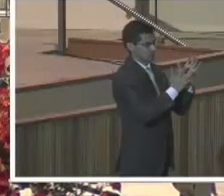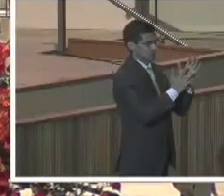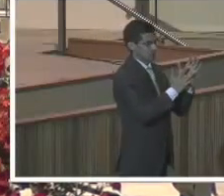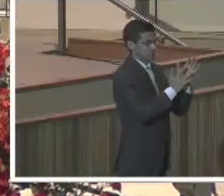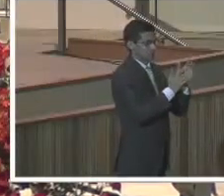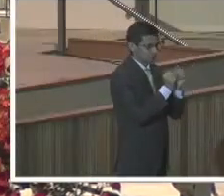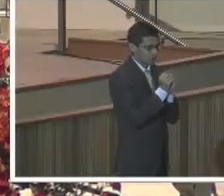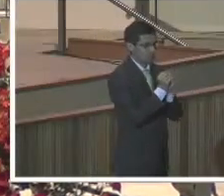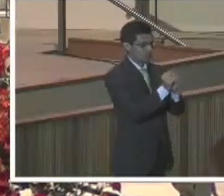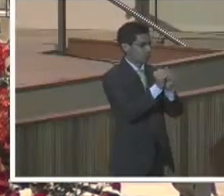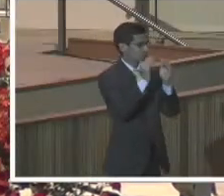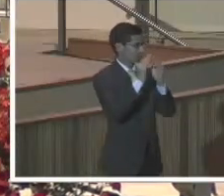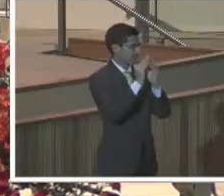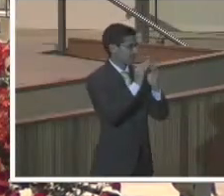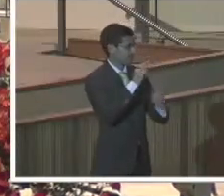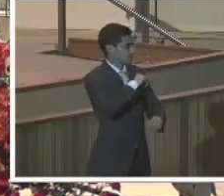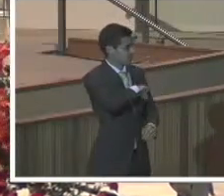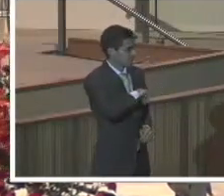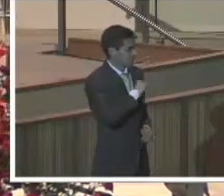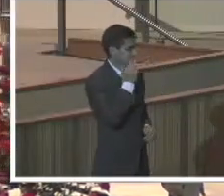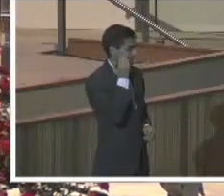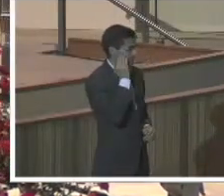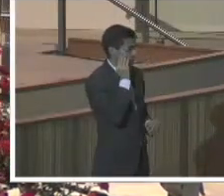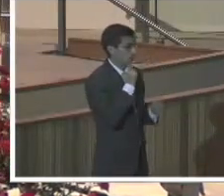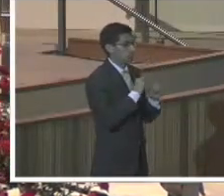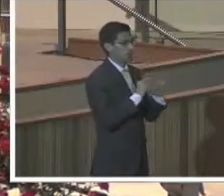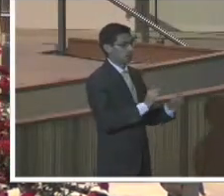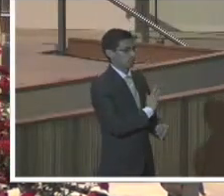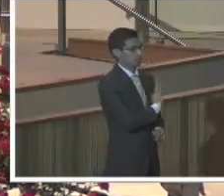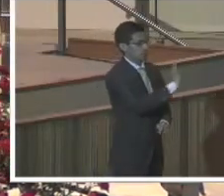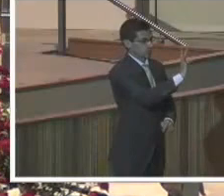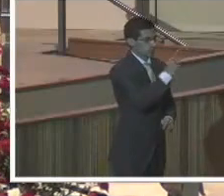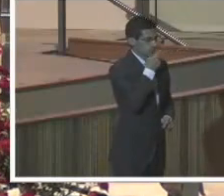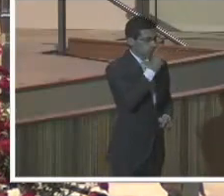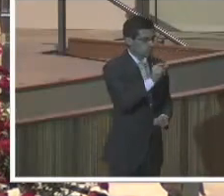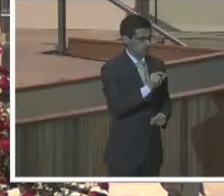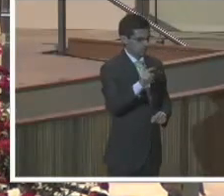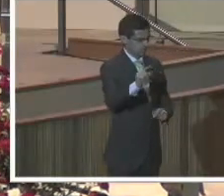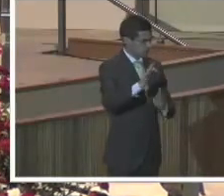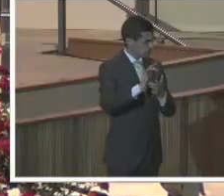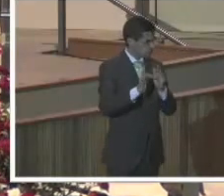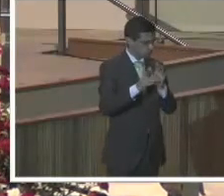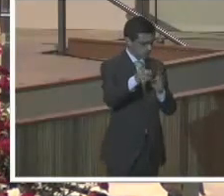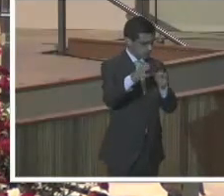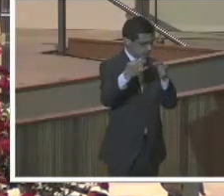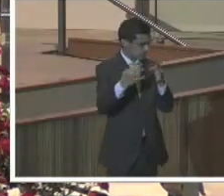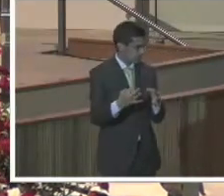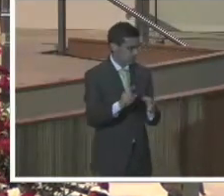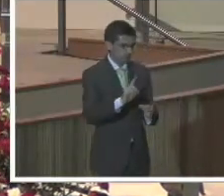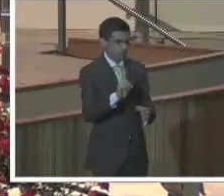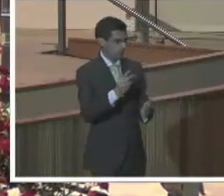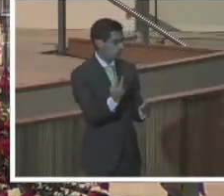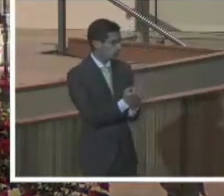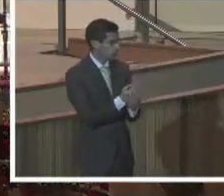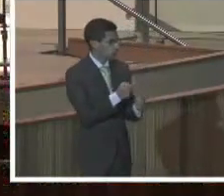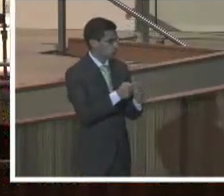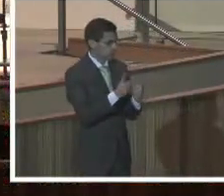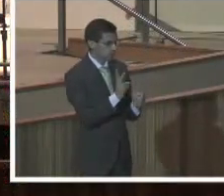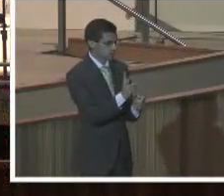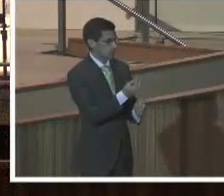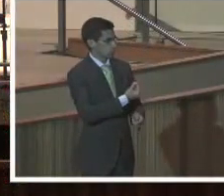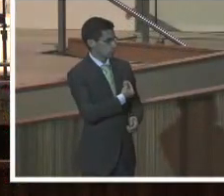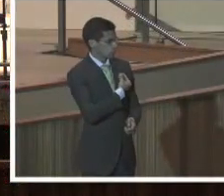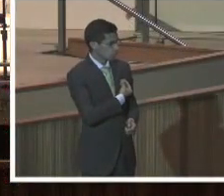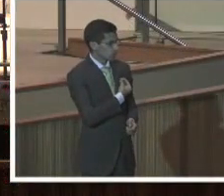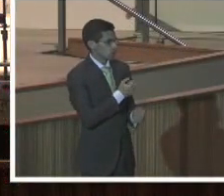Jesus vai. E aí aquele povo diz: esse homem não é sério. E é nesse contexto que Jesus vai então